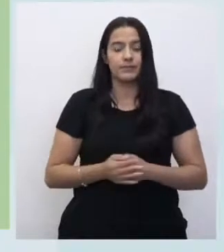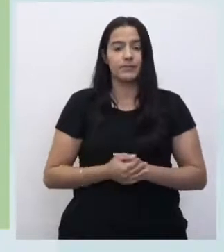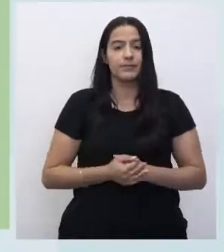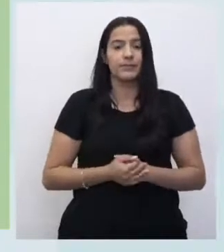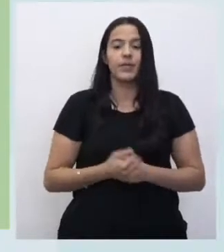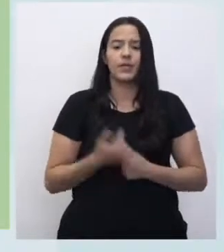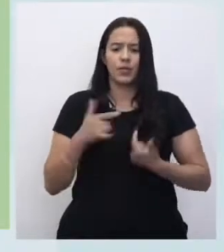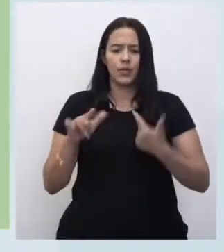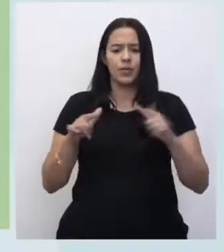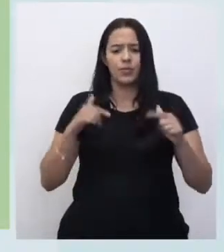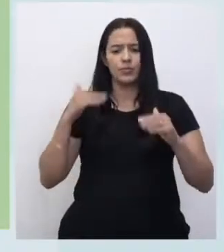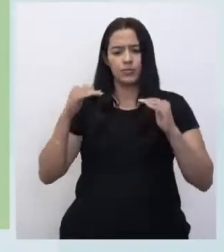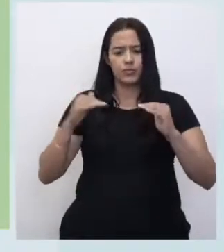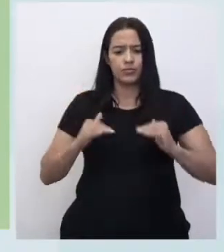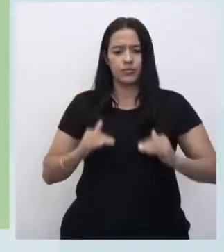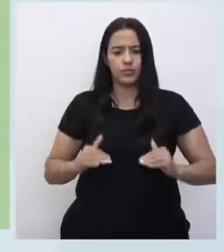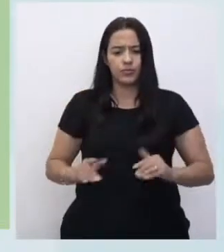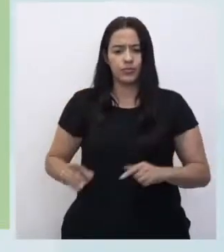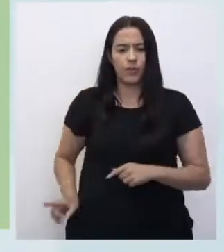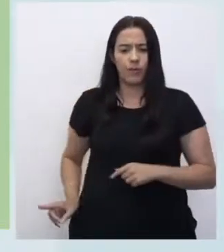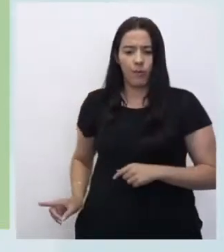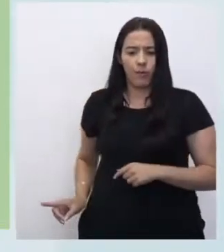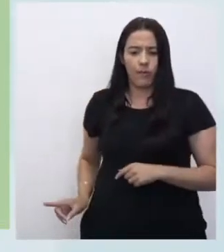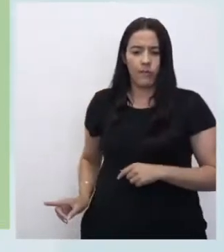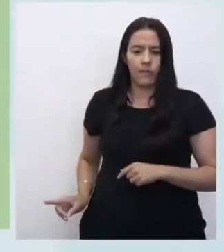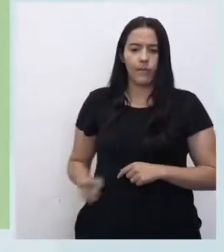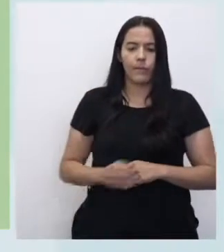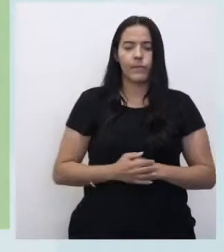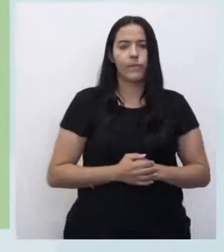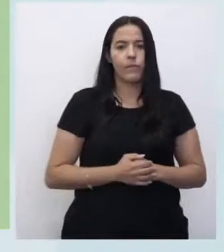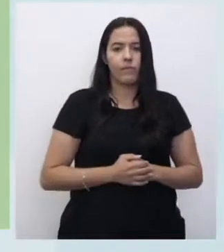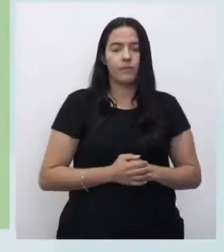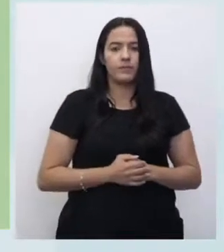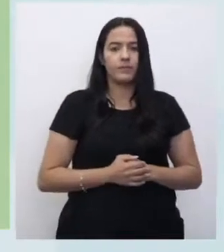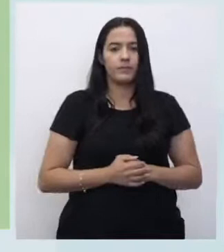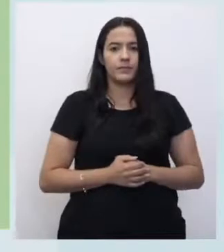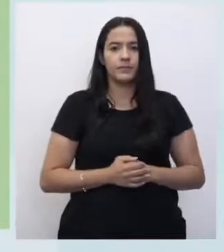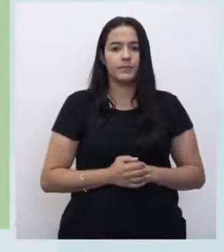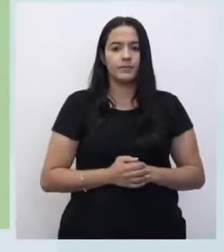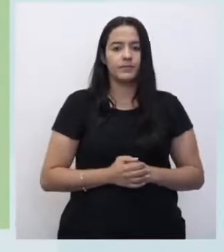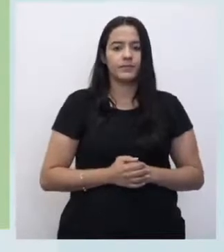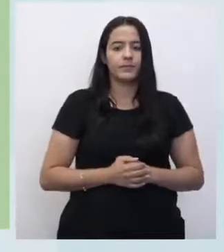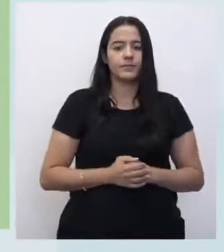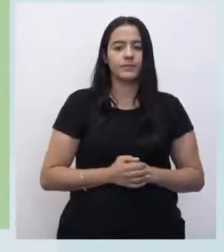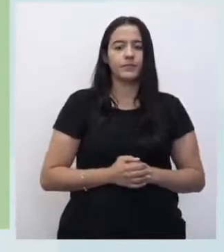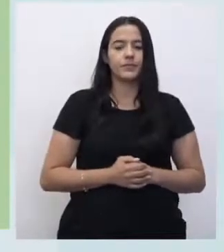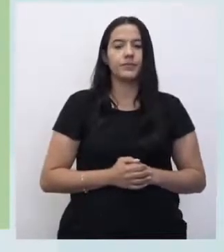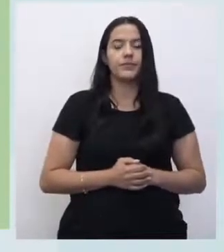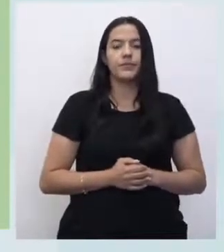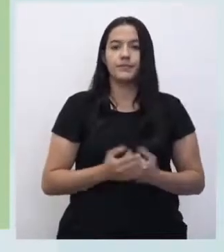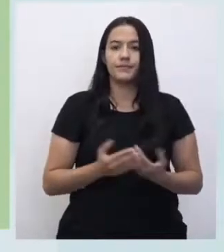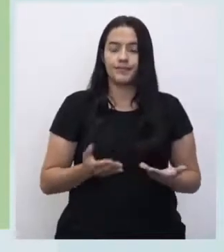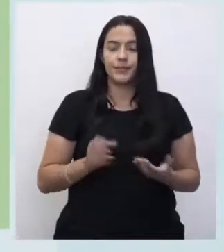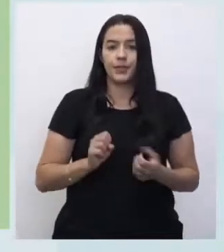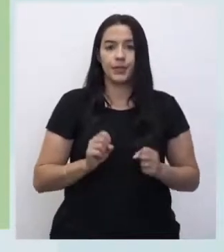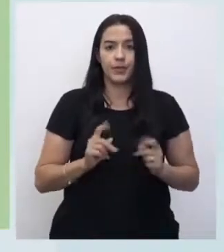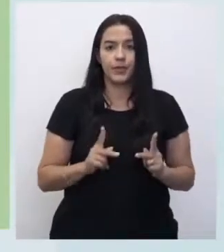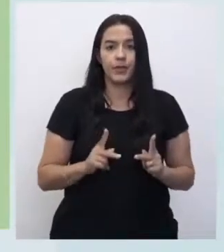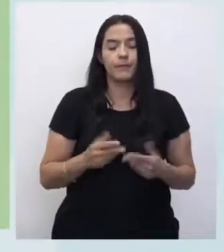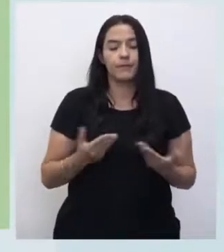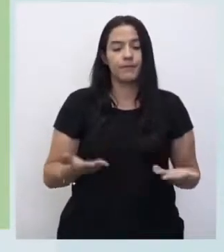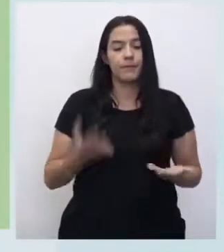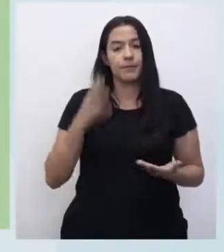que estão ali embaixo, ó. Cruel, handsome, narrow, pleasant and stupid. Okay? Então, o